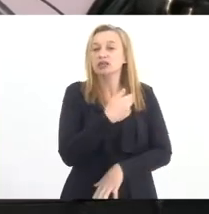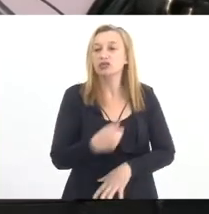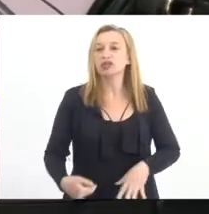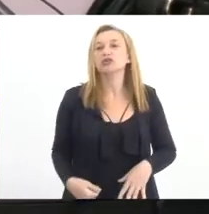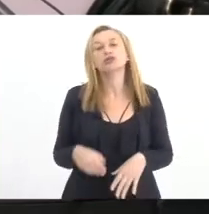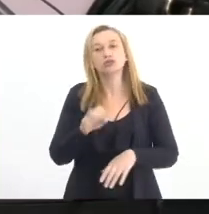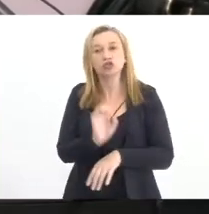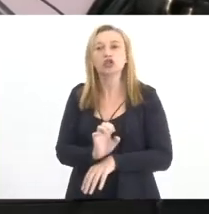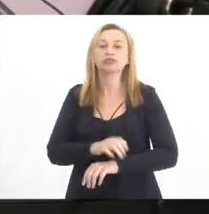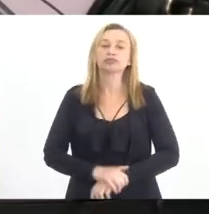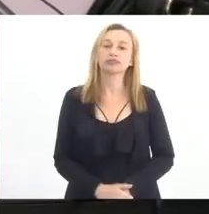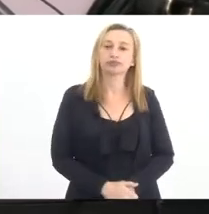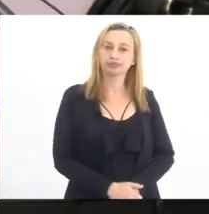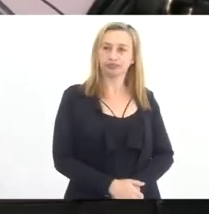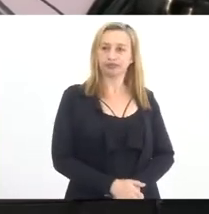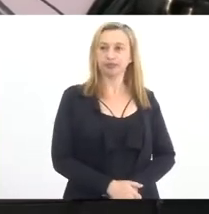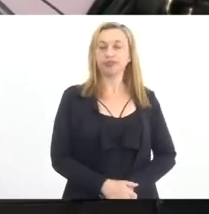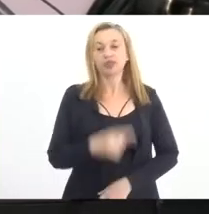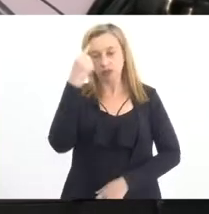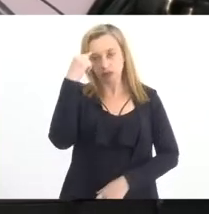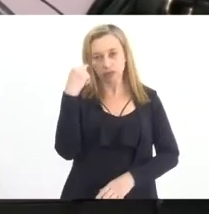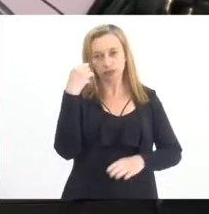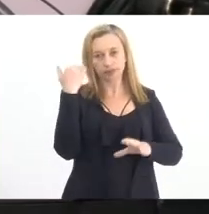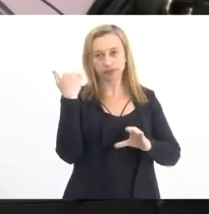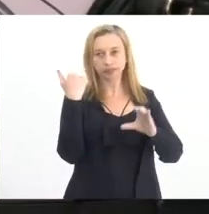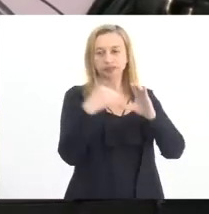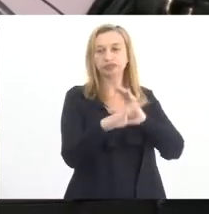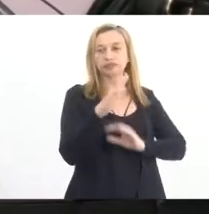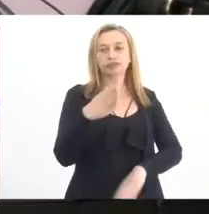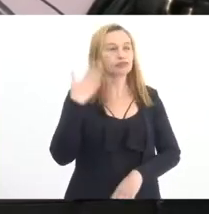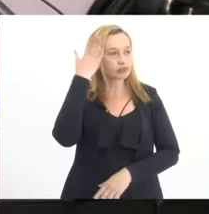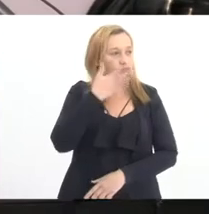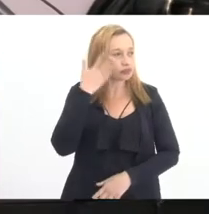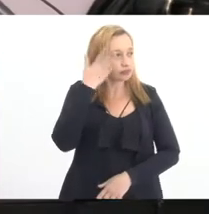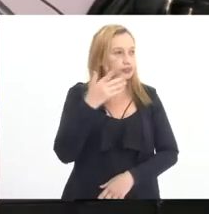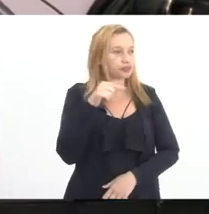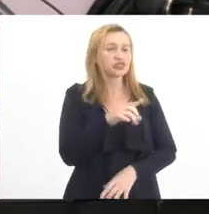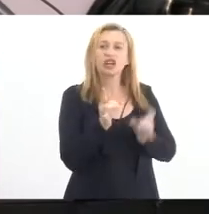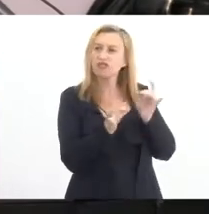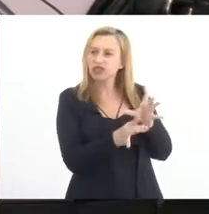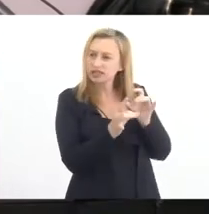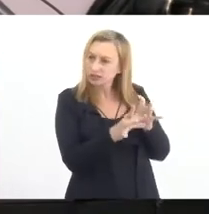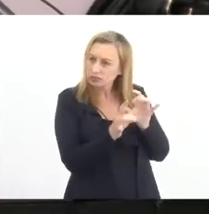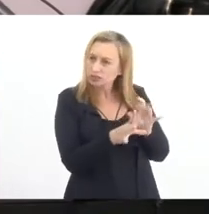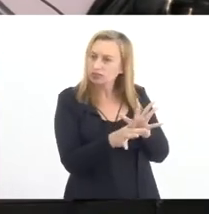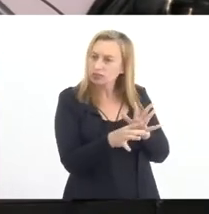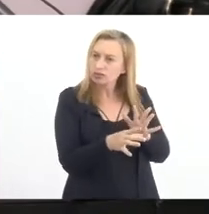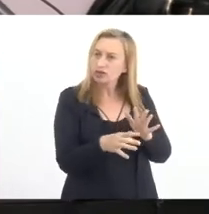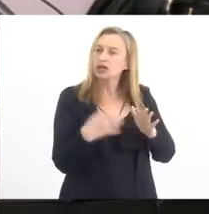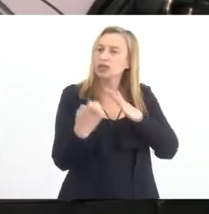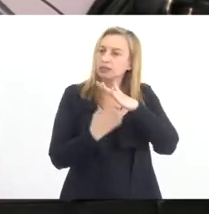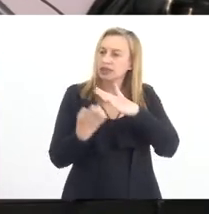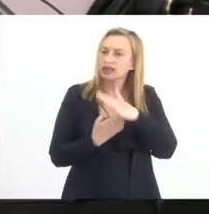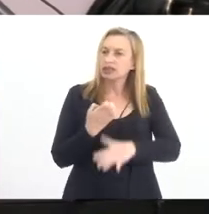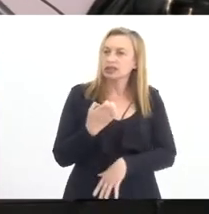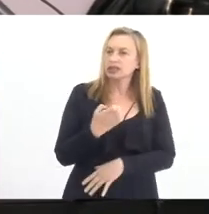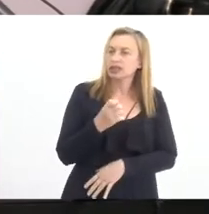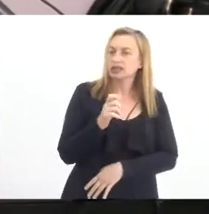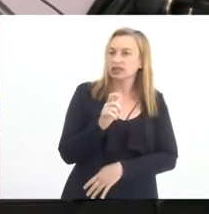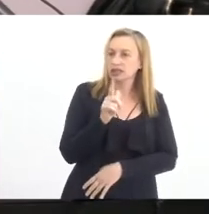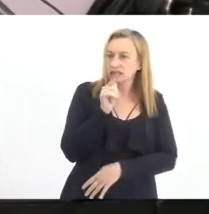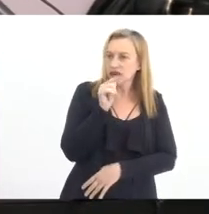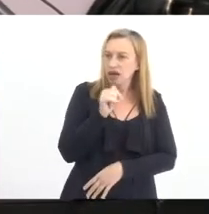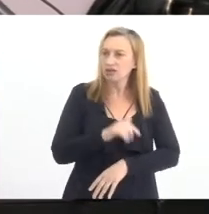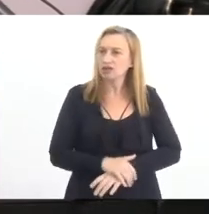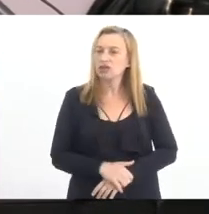Estado, que mandou essa mensagem para casa. Foi vendida a SEDAI. Vocês sabiam que faltou um voto para se abrir a